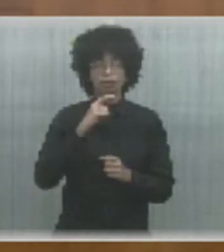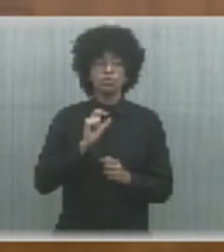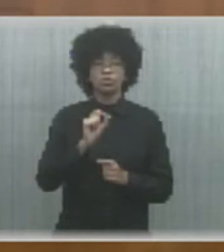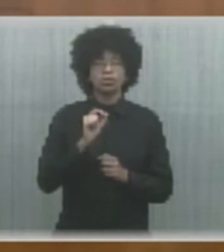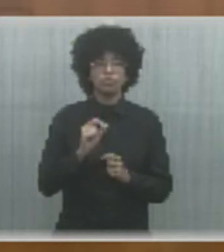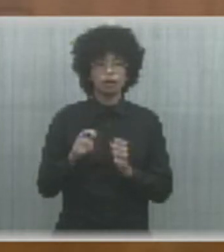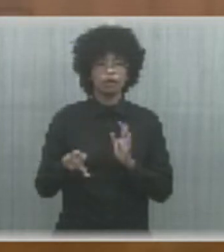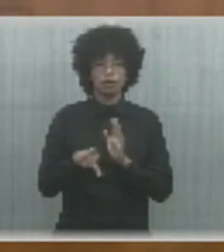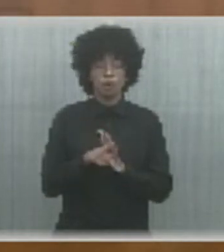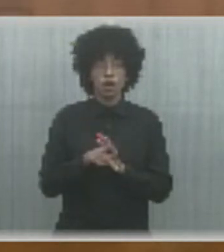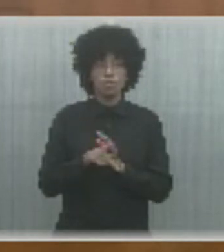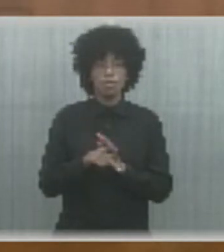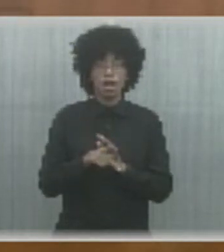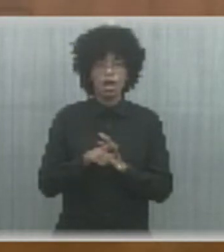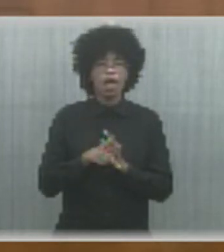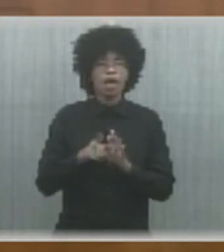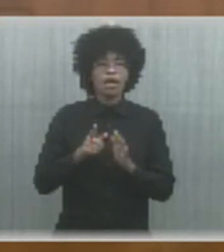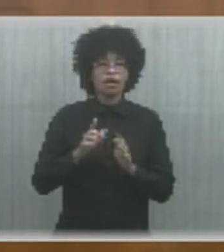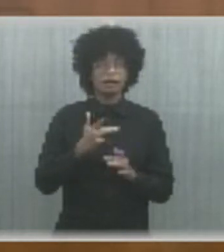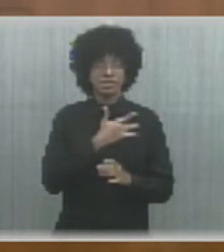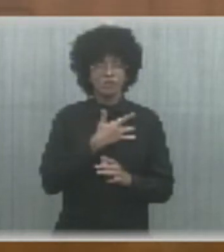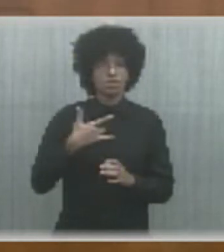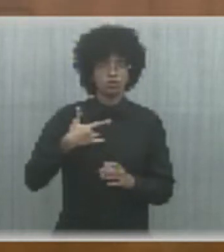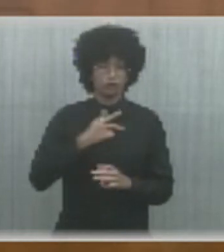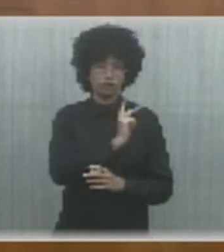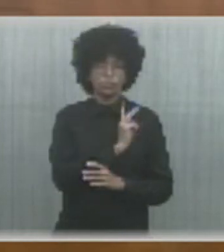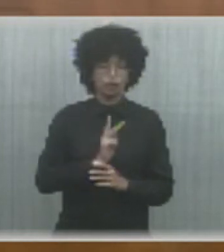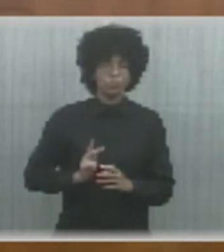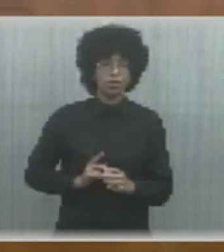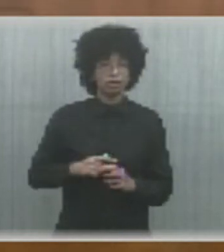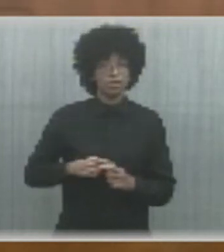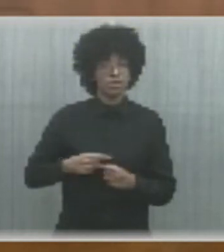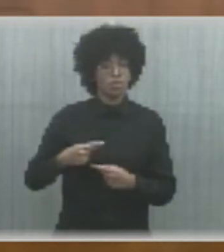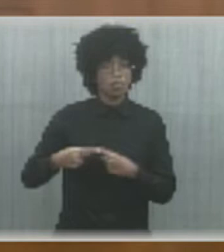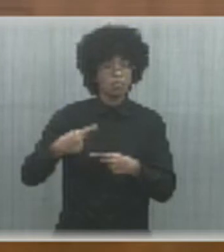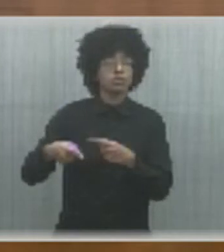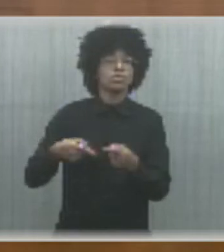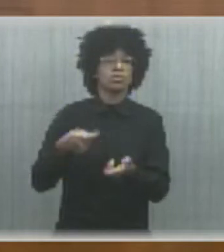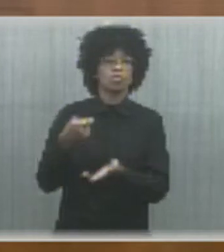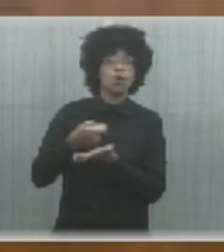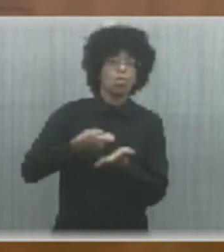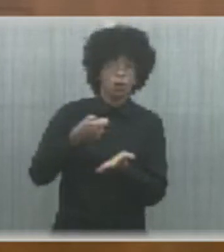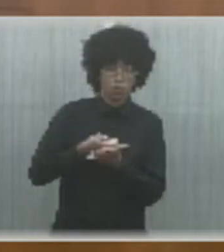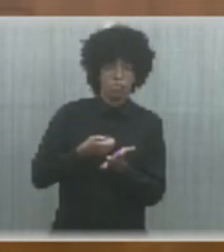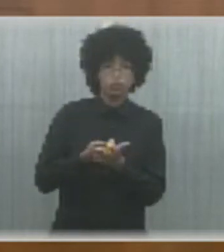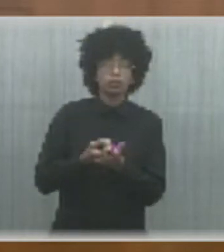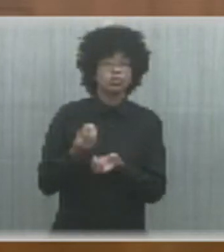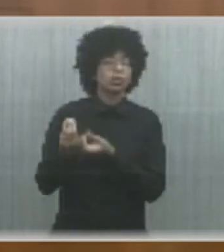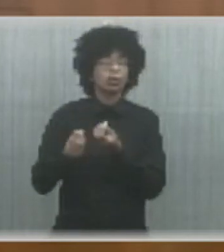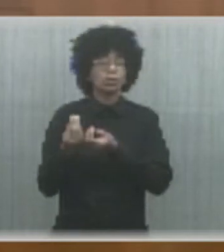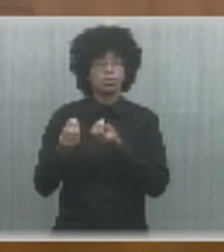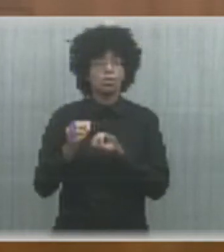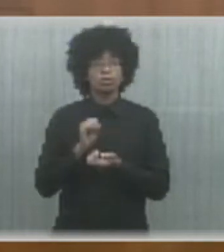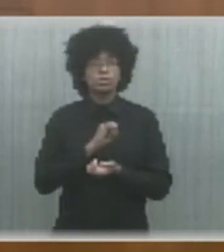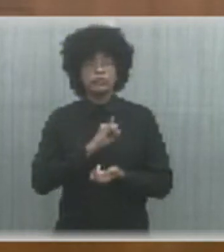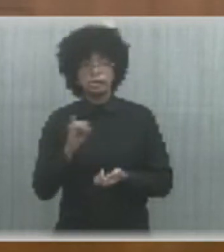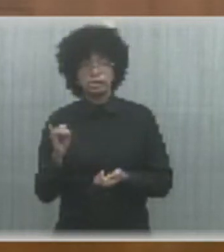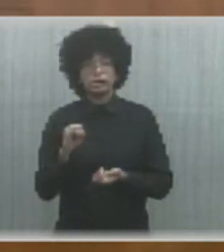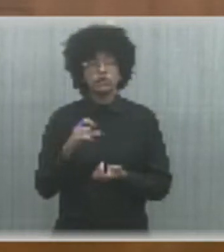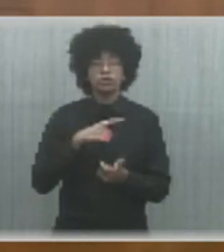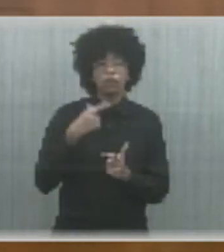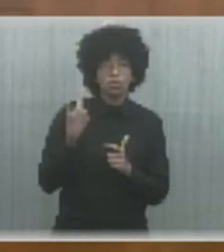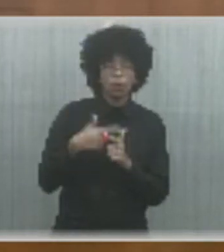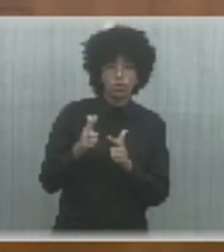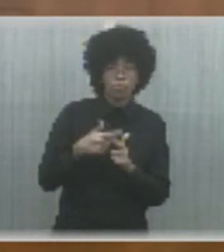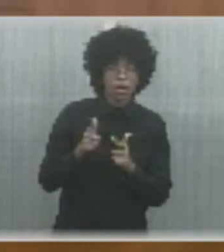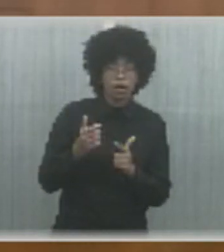numa questão de saúde pública geram consequências, efeitos e obrigações. E aí, se houver uma intercorrência,